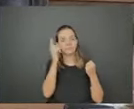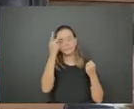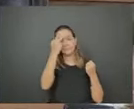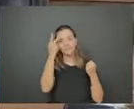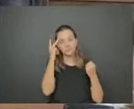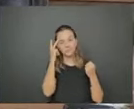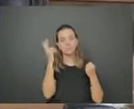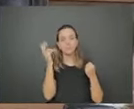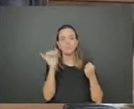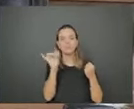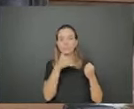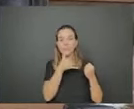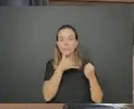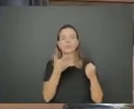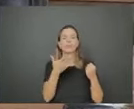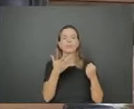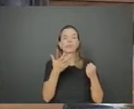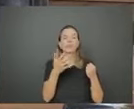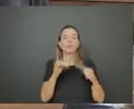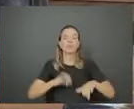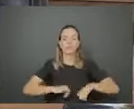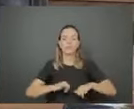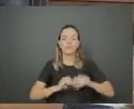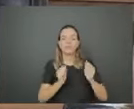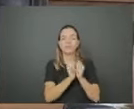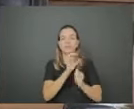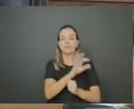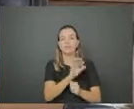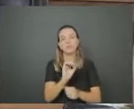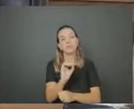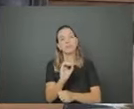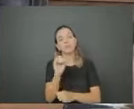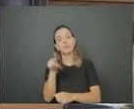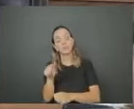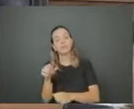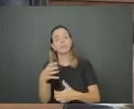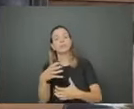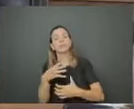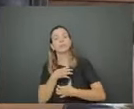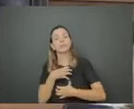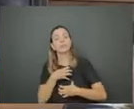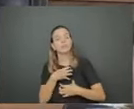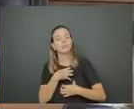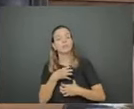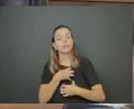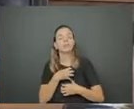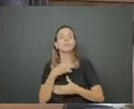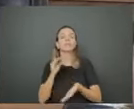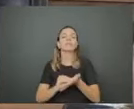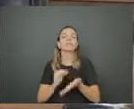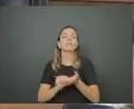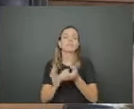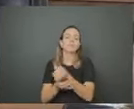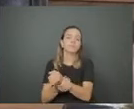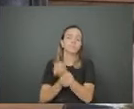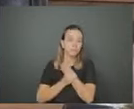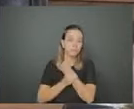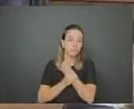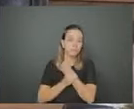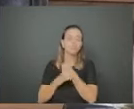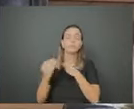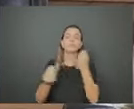da falta de segurança, e da sensação de falta de segurança em que todos somos vítimas. Como resolver esse problema para que as pessoas se